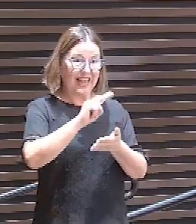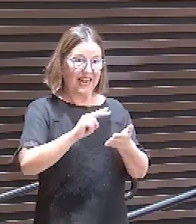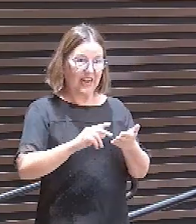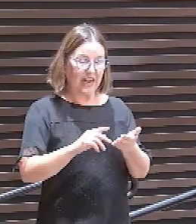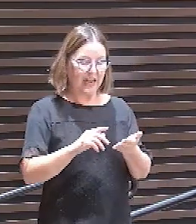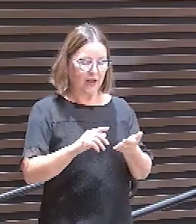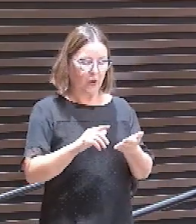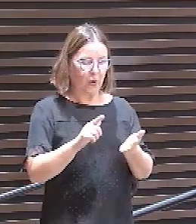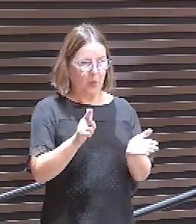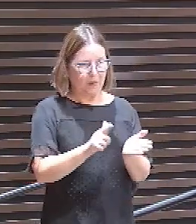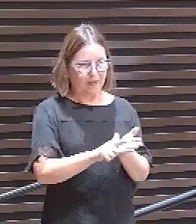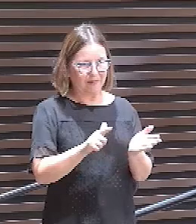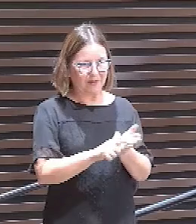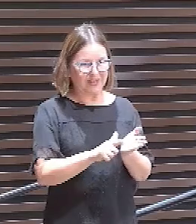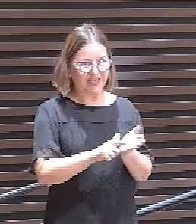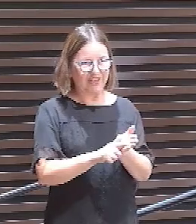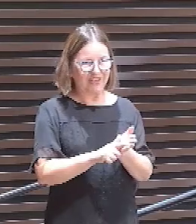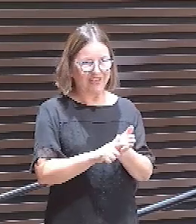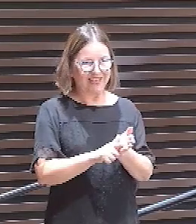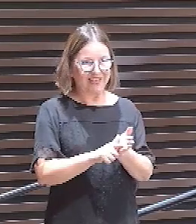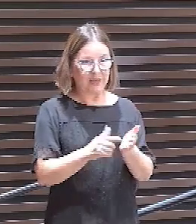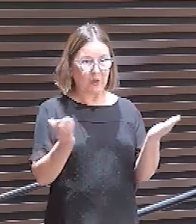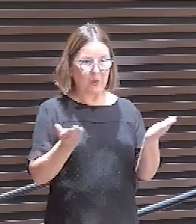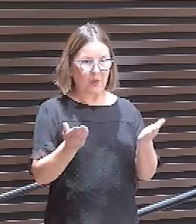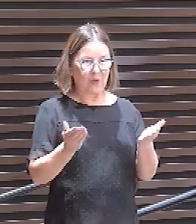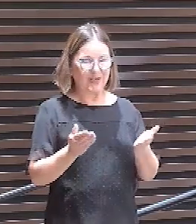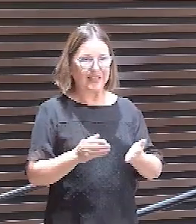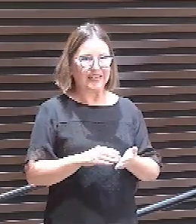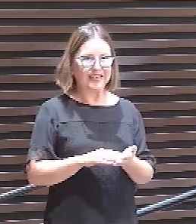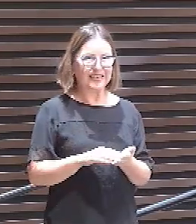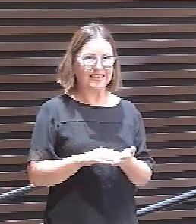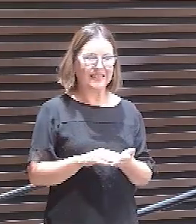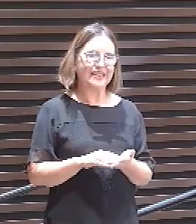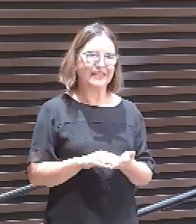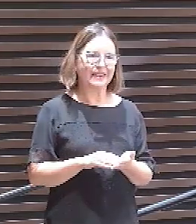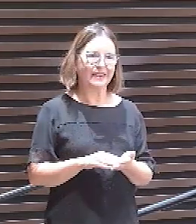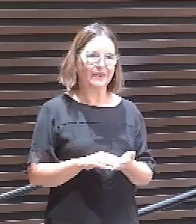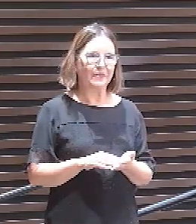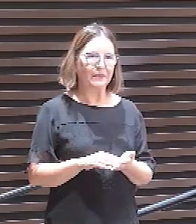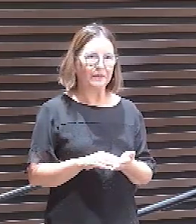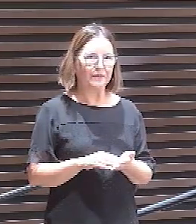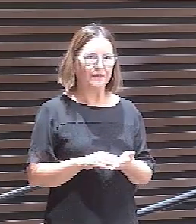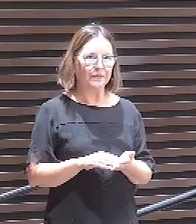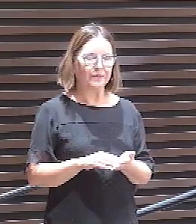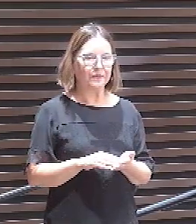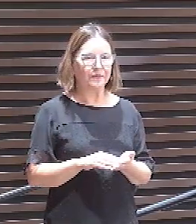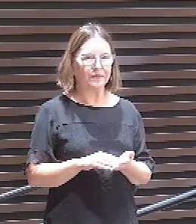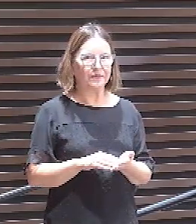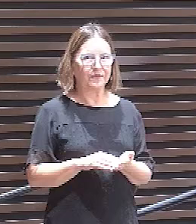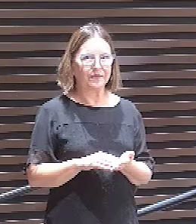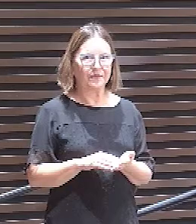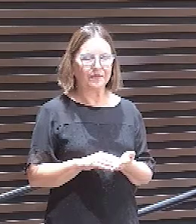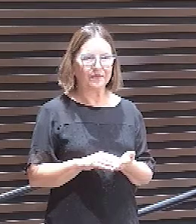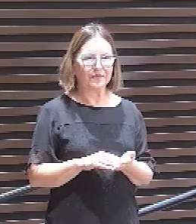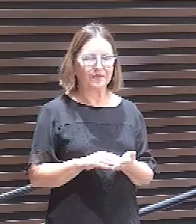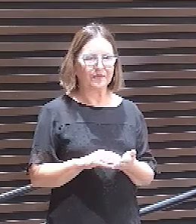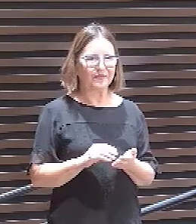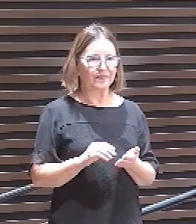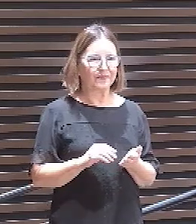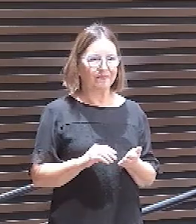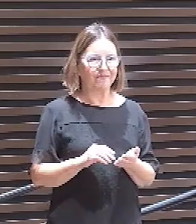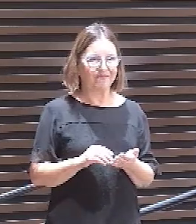boletim de hoje, que trabalha essa ideia, se é galardão ou se